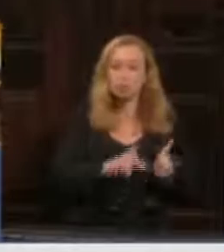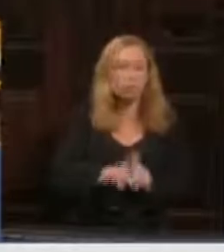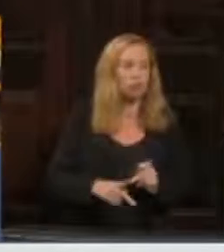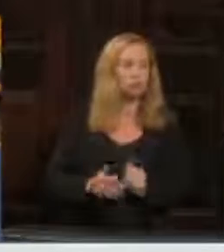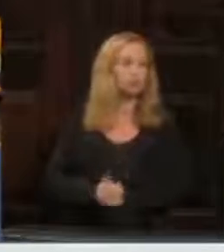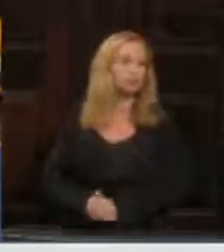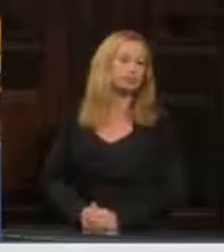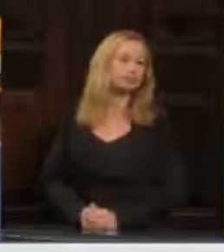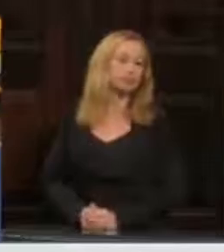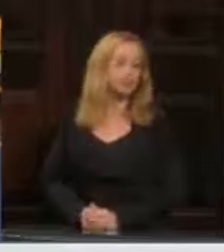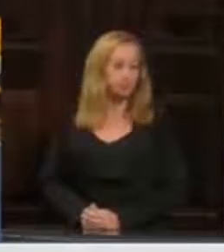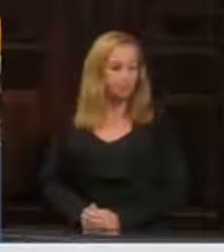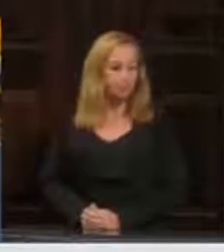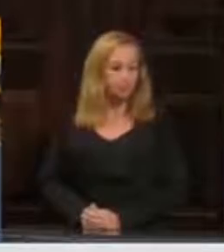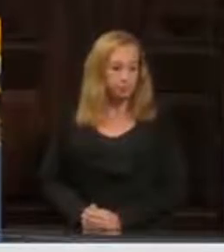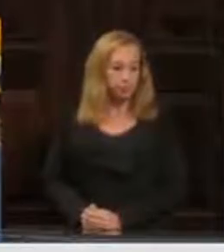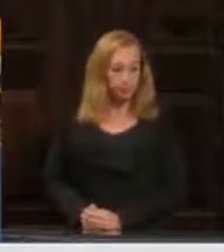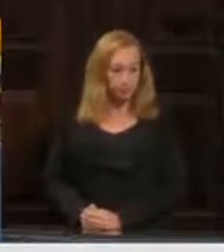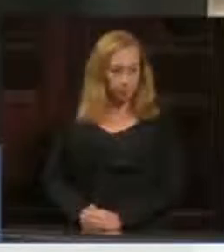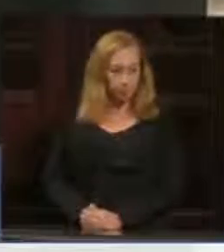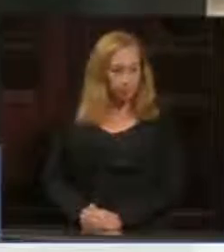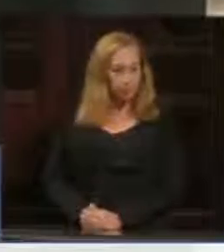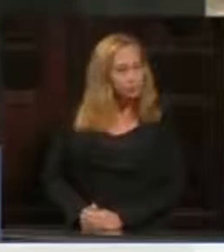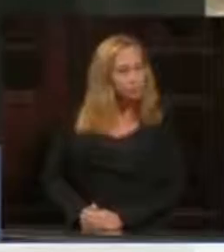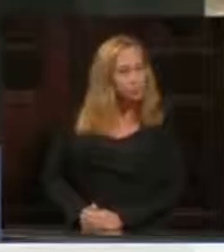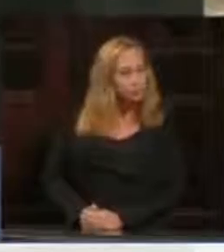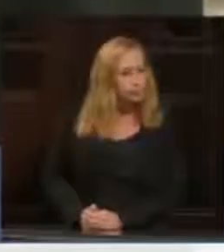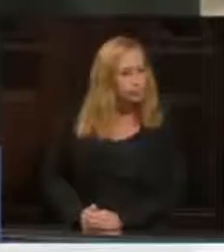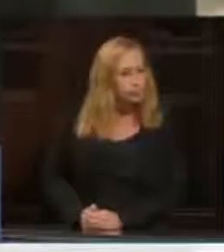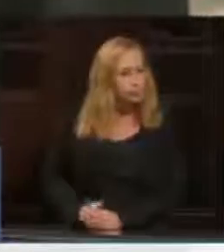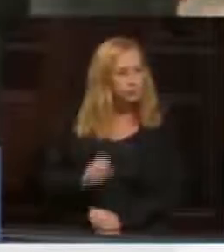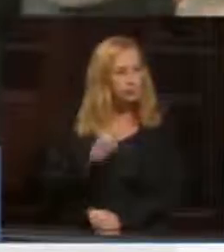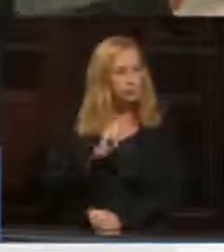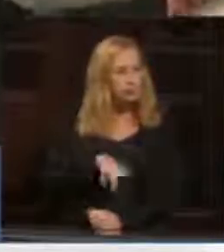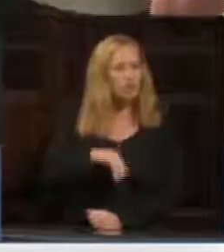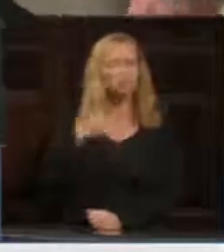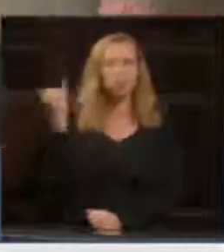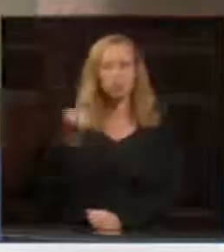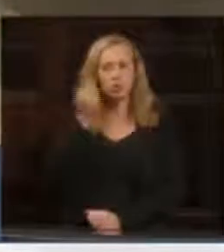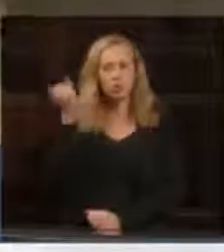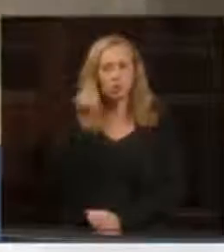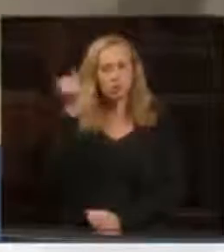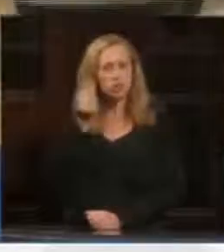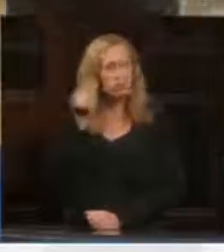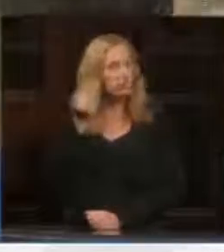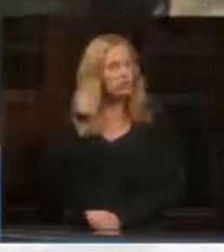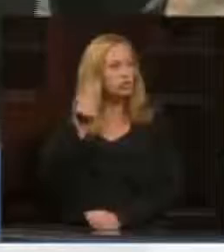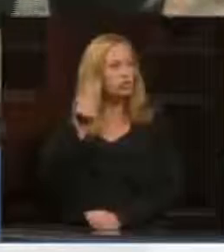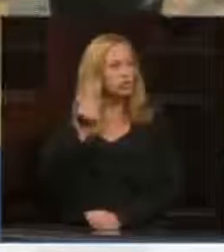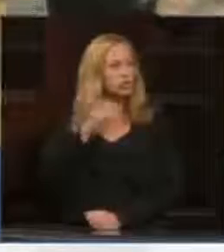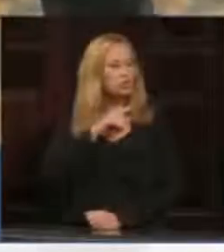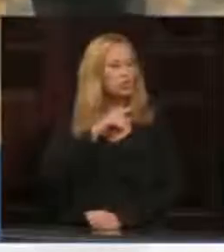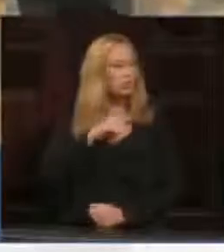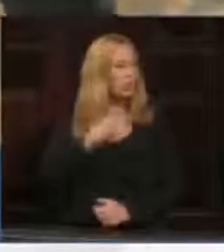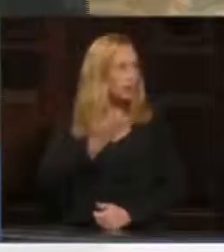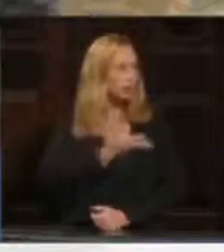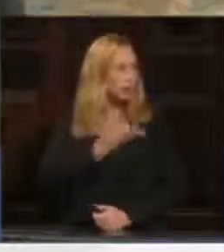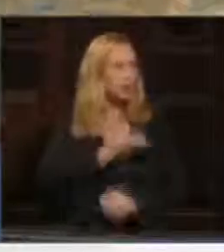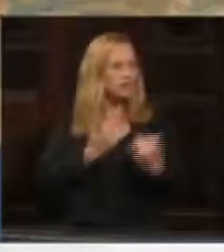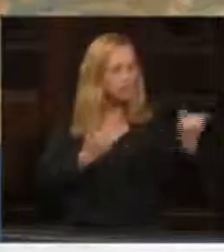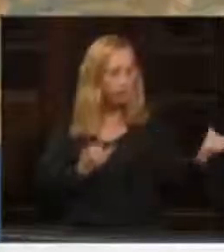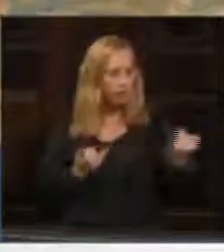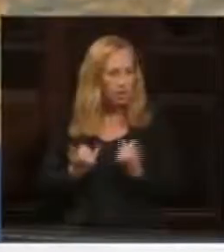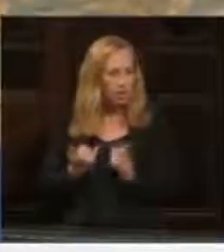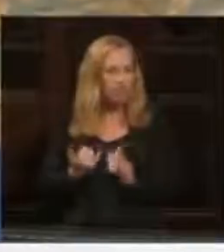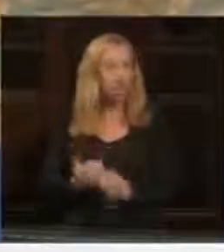parte. Regiane. Deputada, foi muito importante Vossa Excelência trazer a questão do